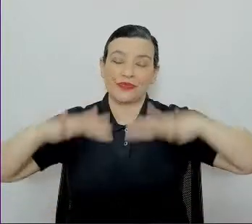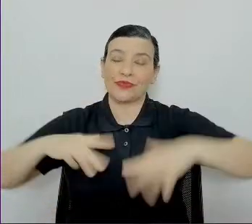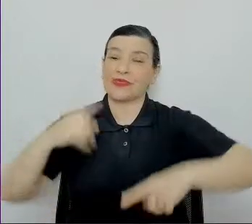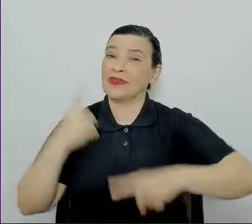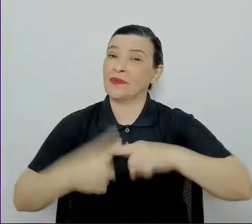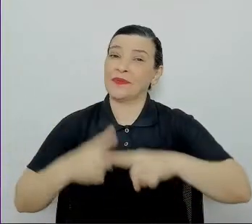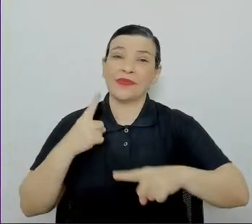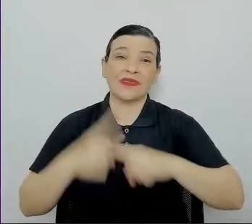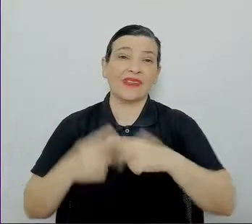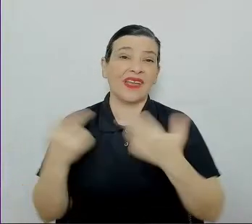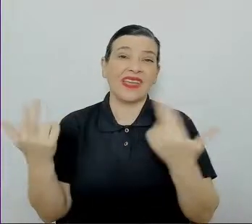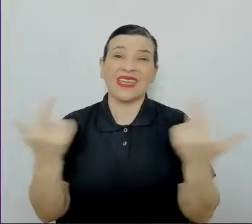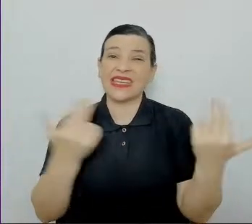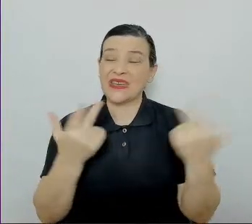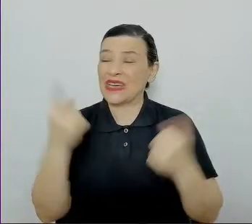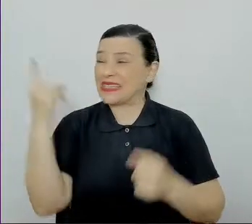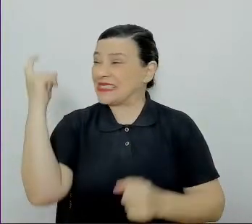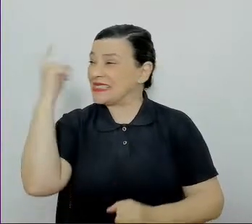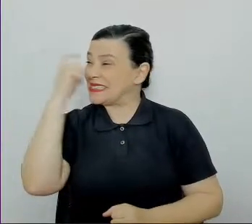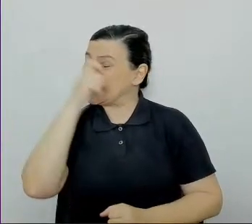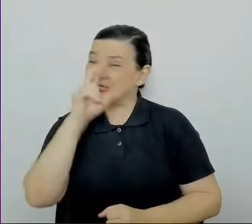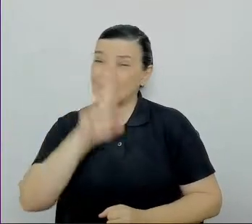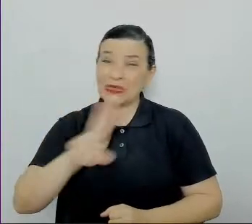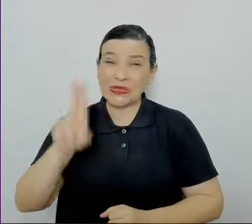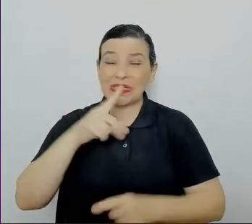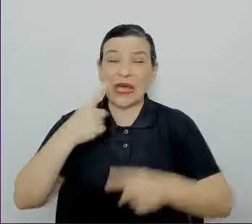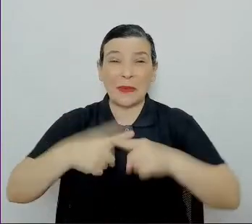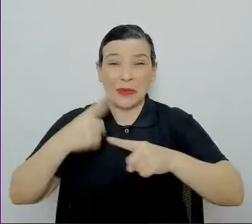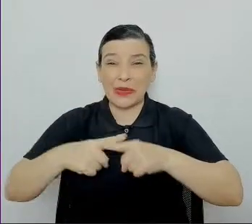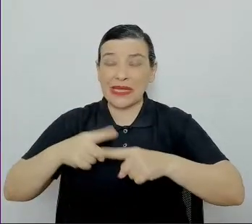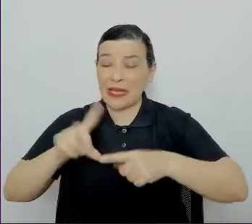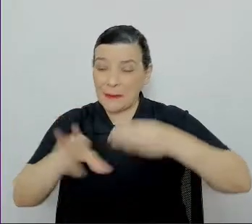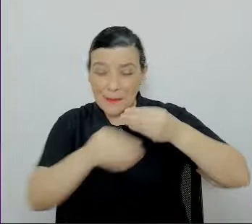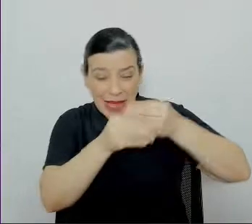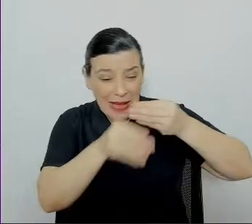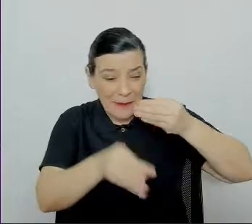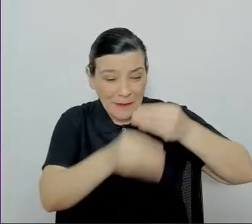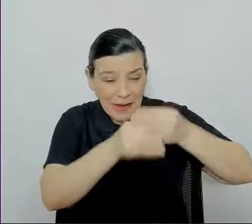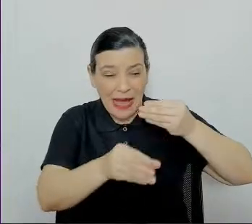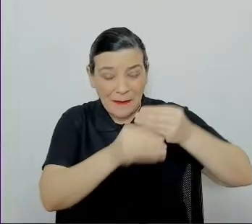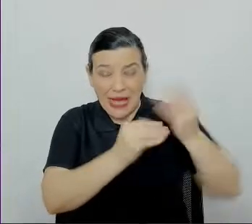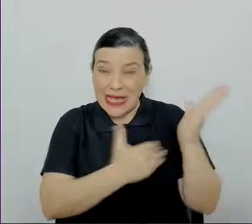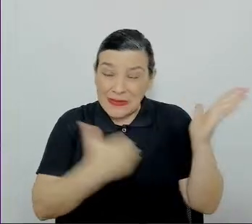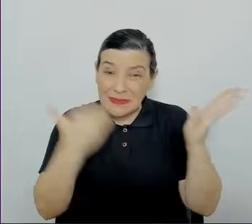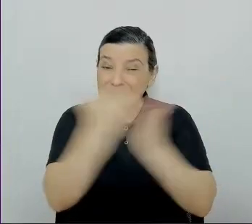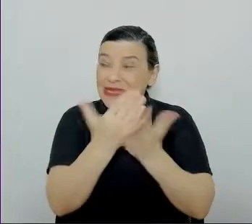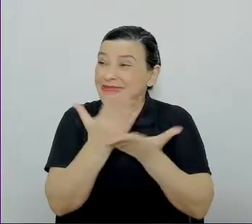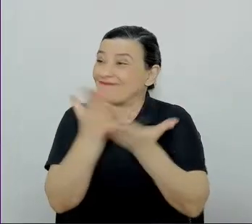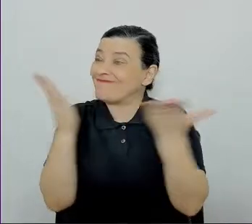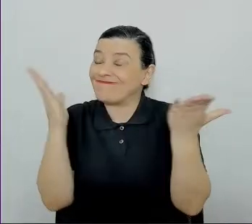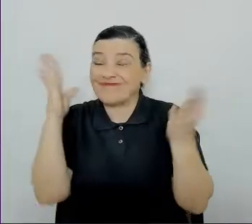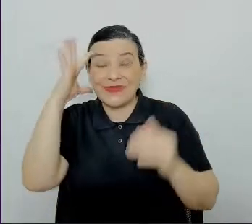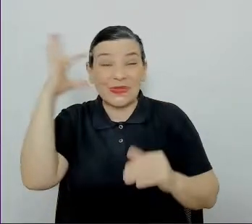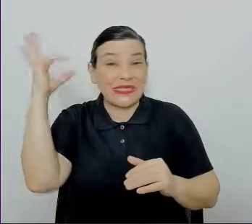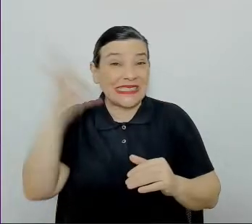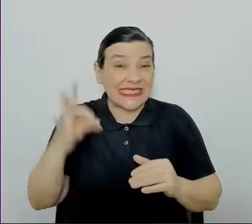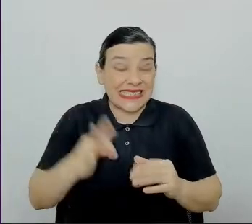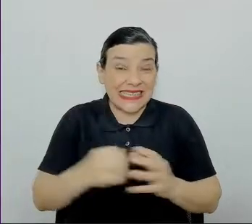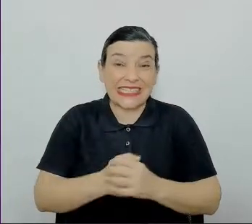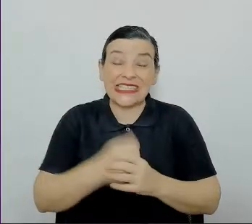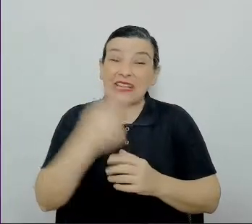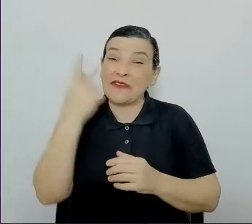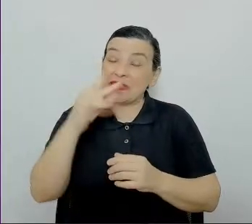suíço. Está difícil de usar, está difícil dos usuários entenderem para que ele serve. Então, conforme você adiciona mais camadas, você